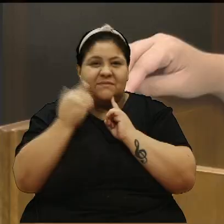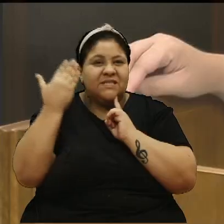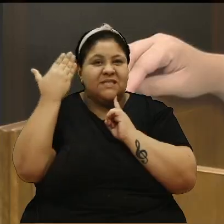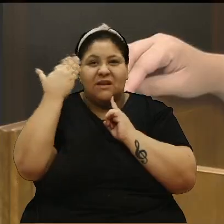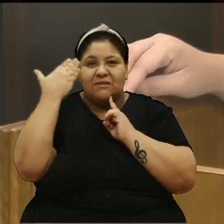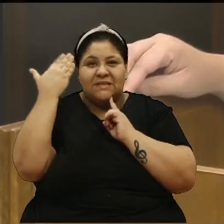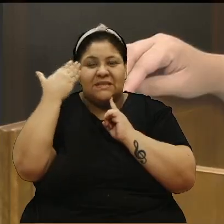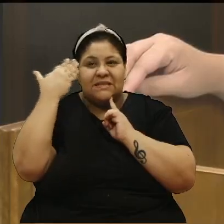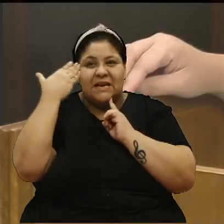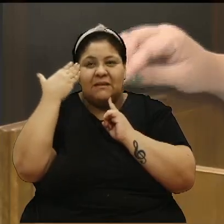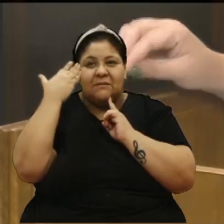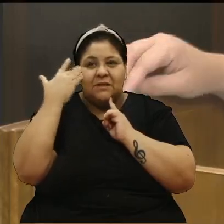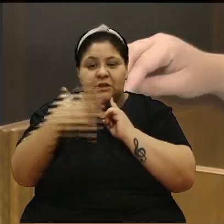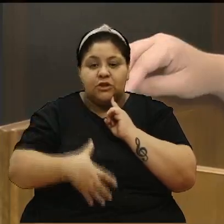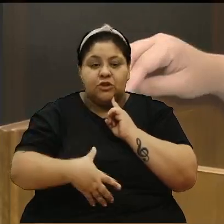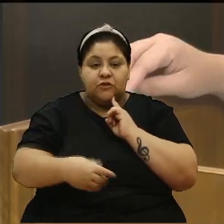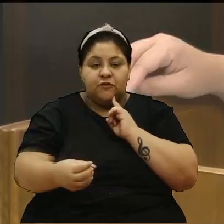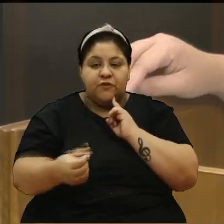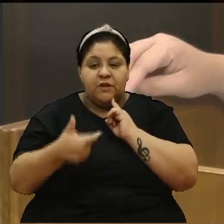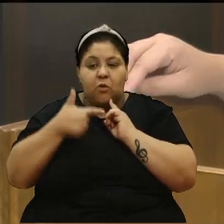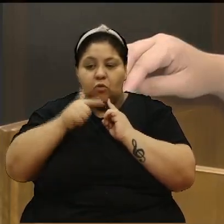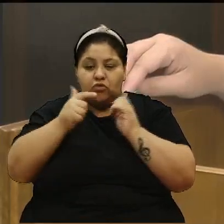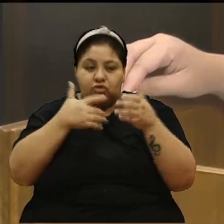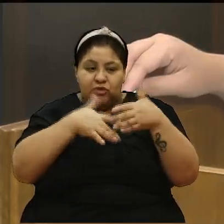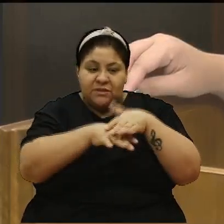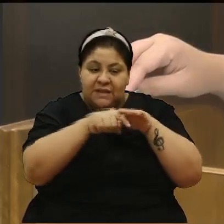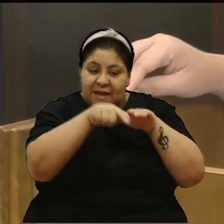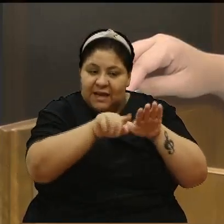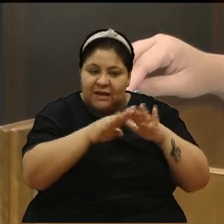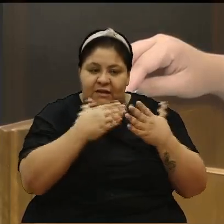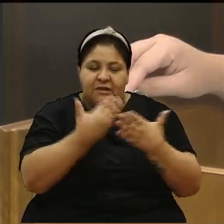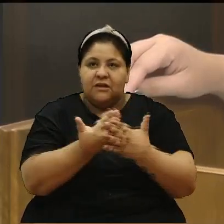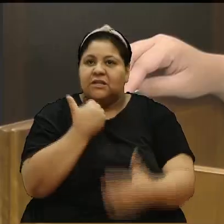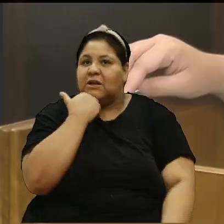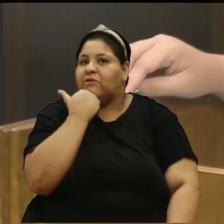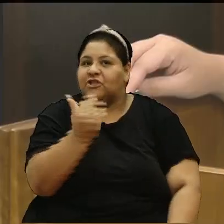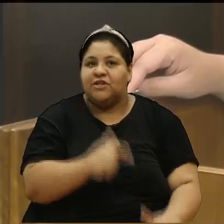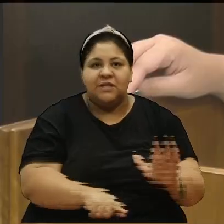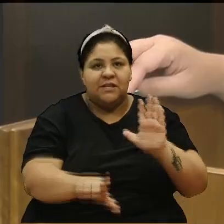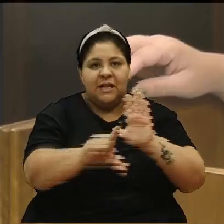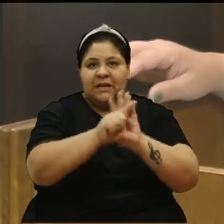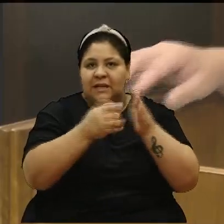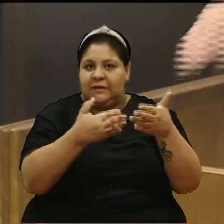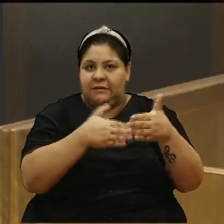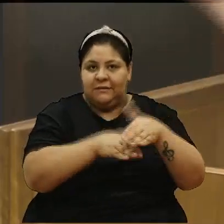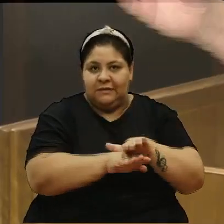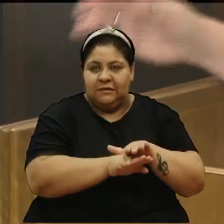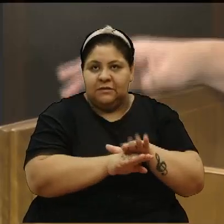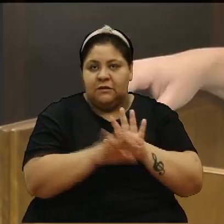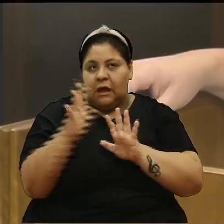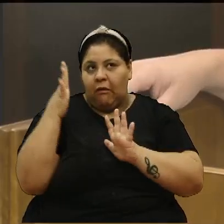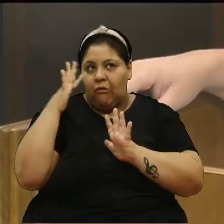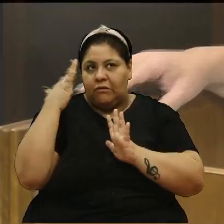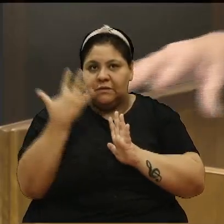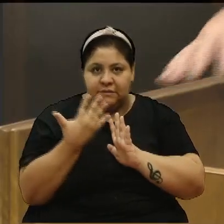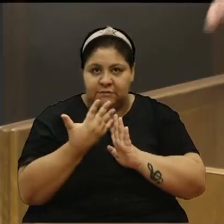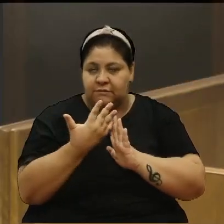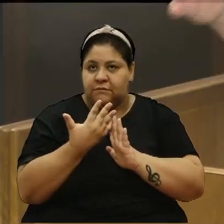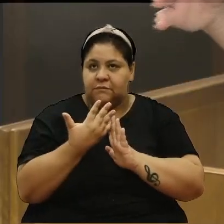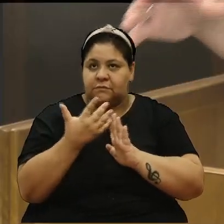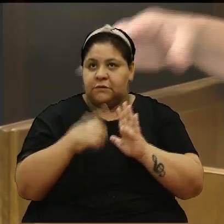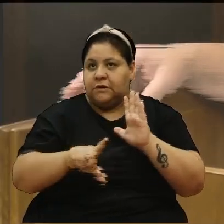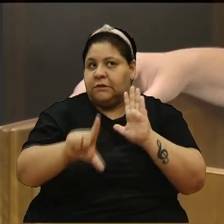filho está realmente incluso naquela escola. Não adianta a lei da inclusão acontecer, né? A